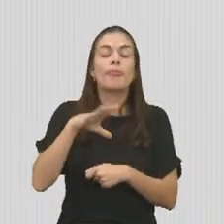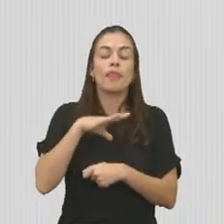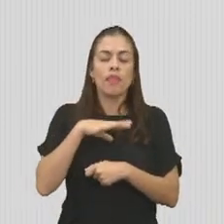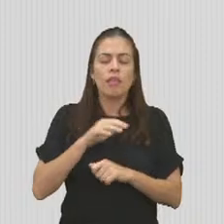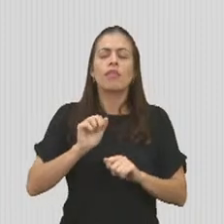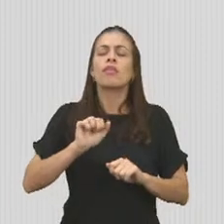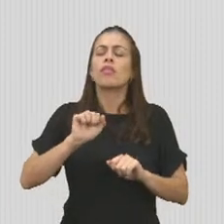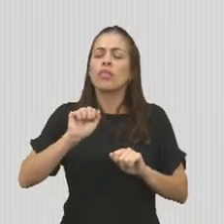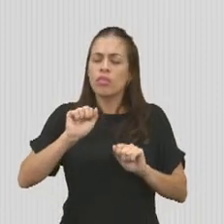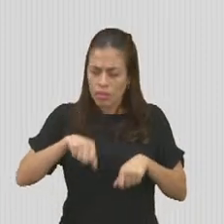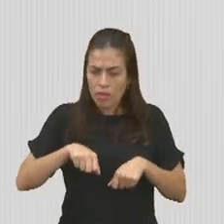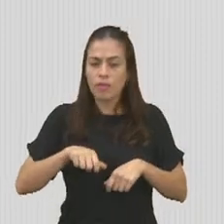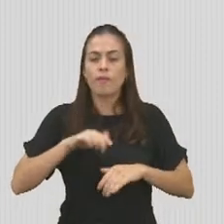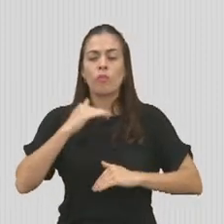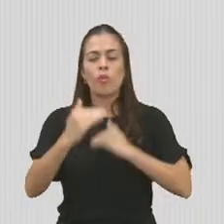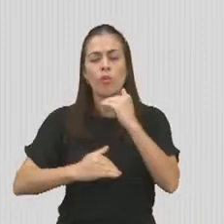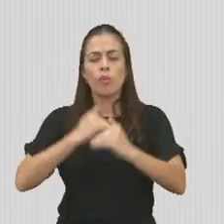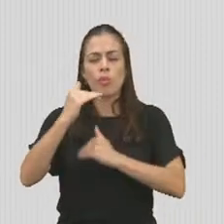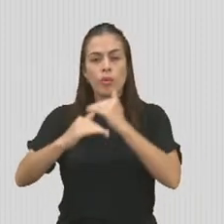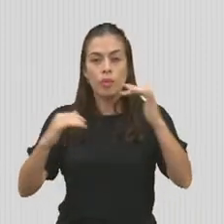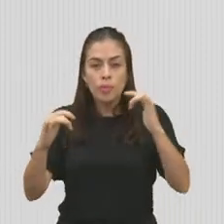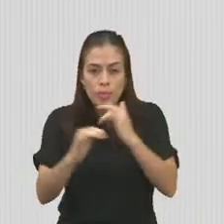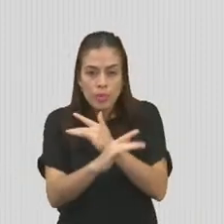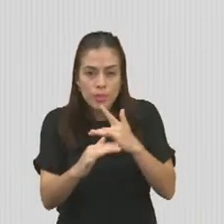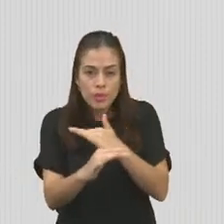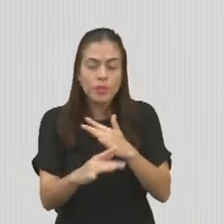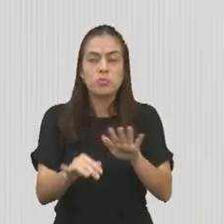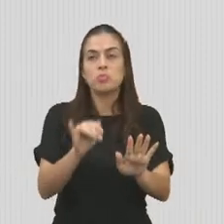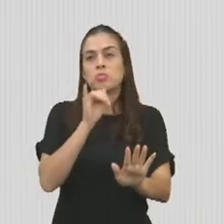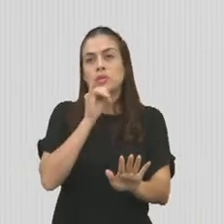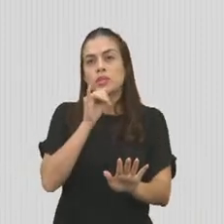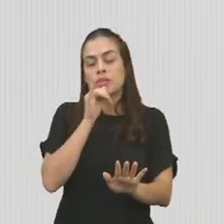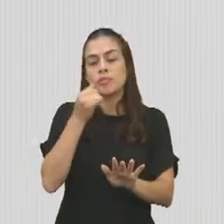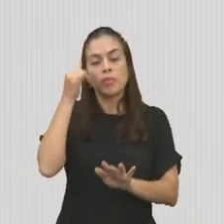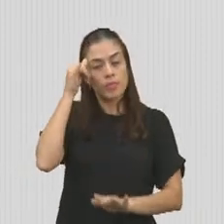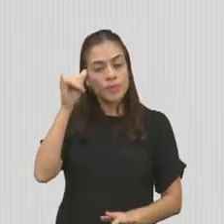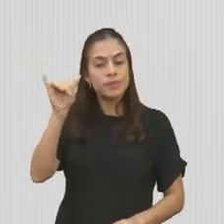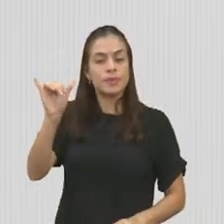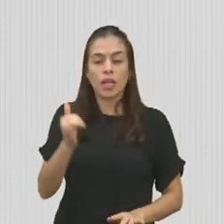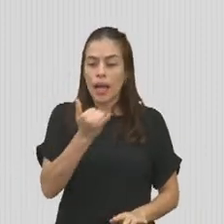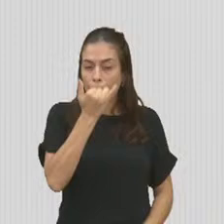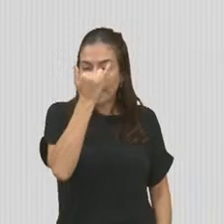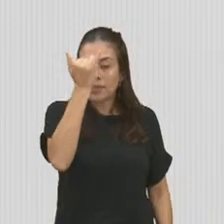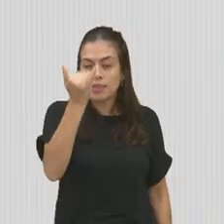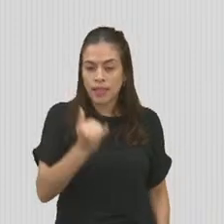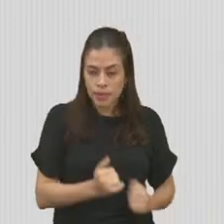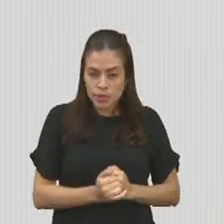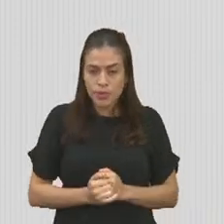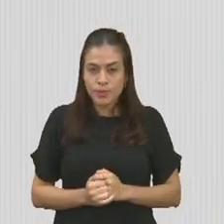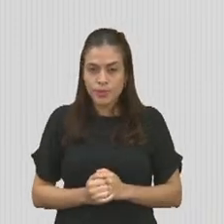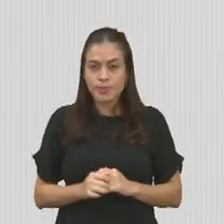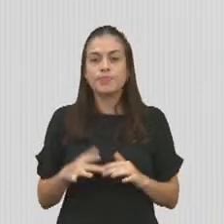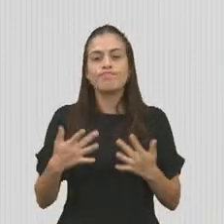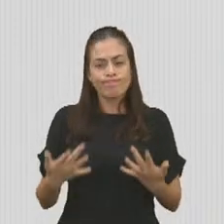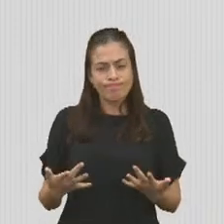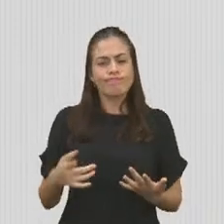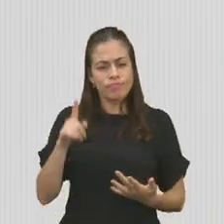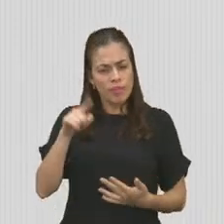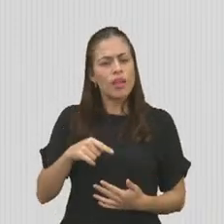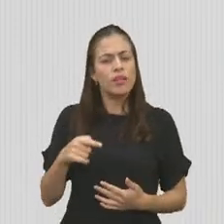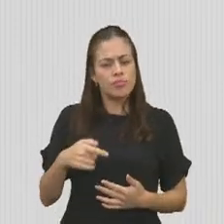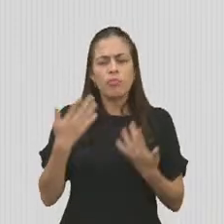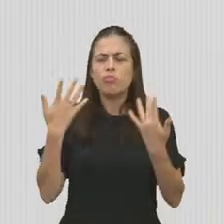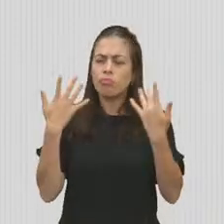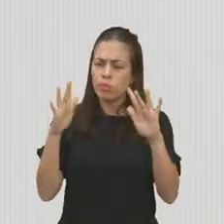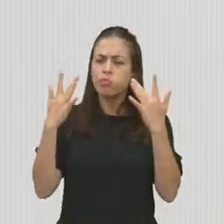bem grande quando a gente fala de mobilidade urbana, no quesito, por exemplo, prevenção de acidentes. Isso é, inclusive, um ponto que a gente tem